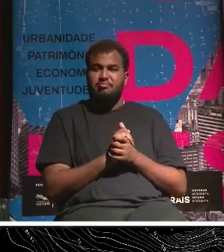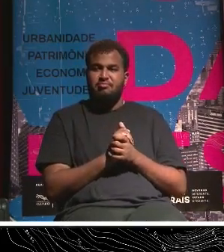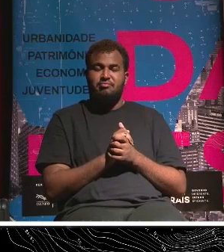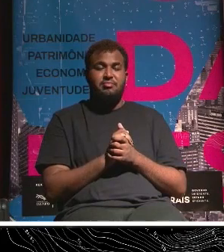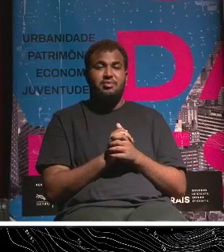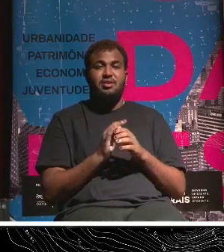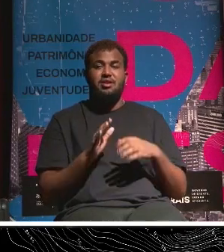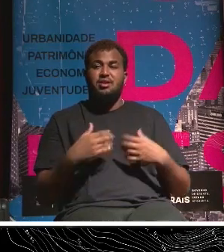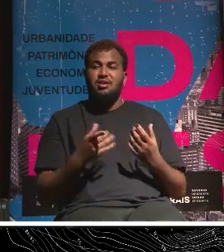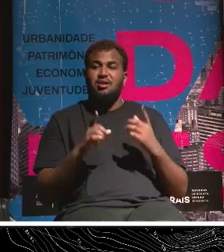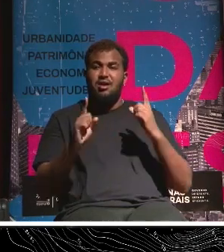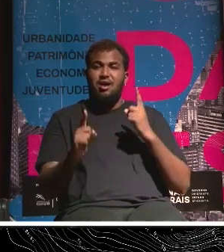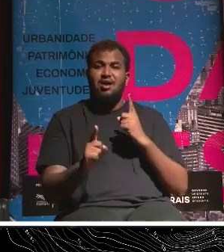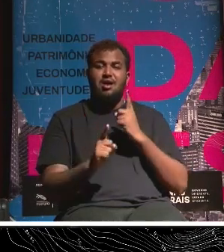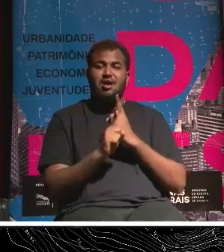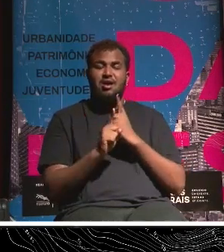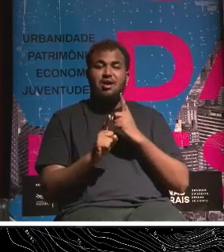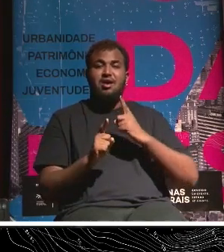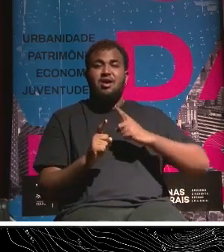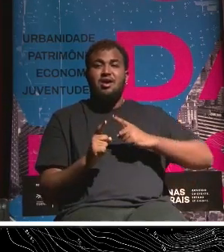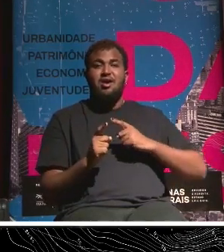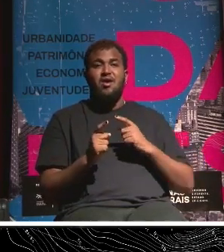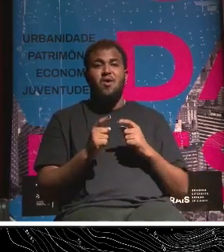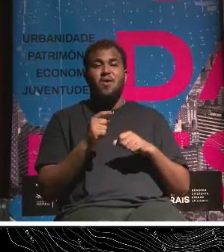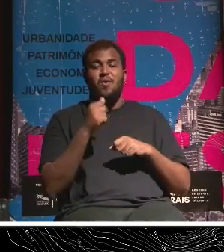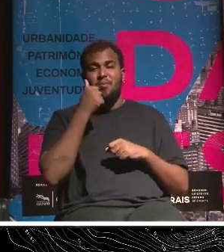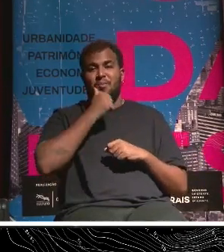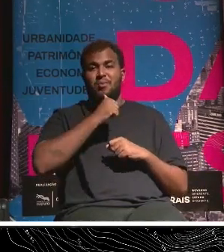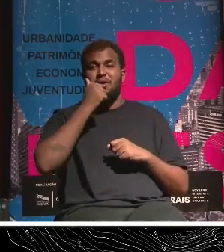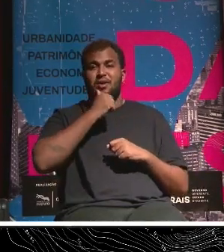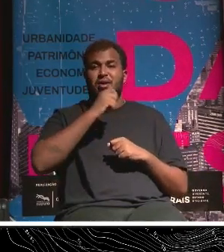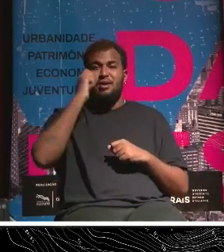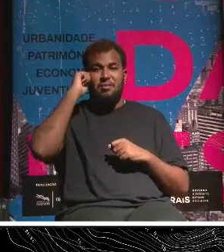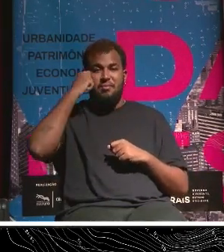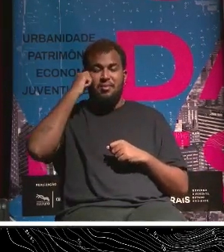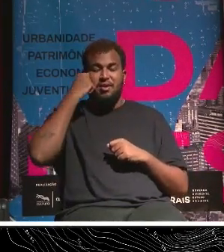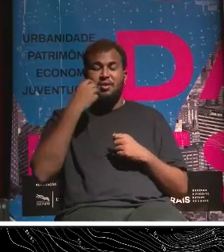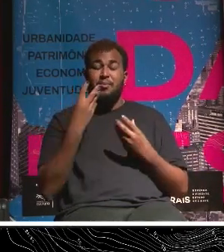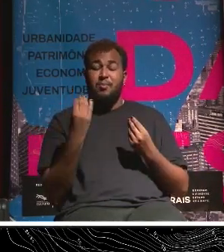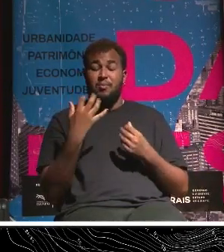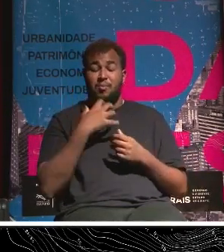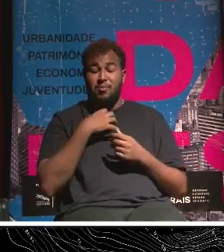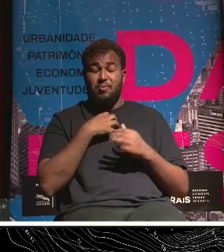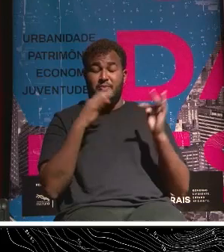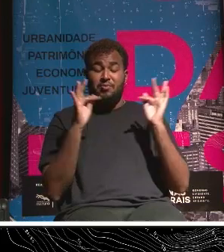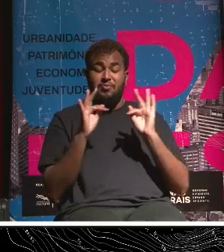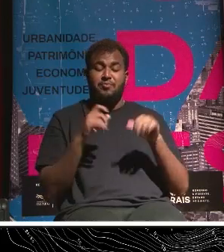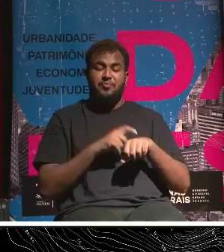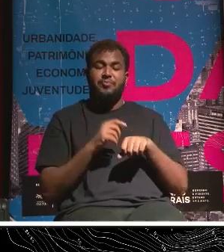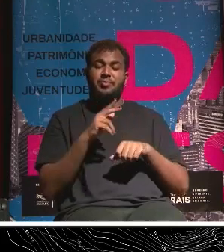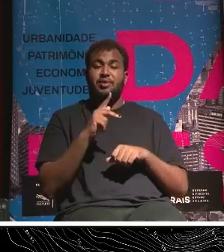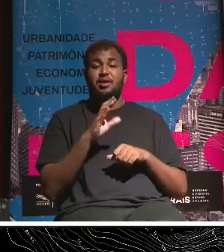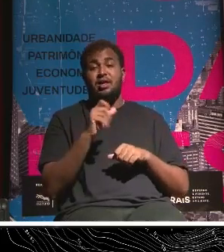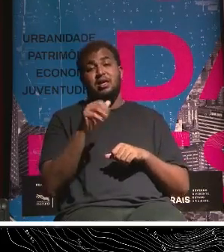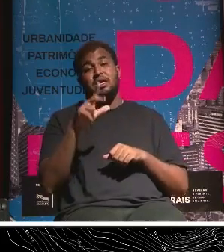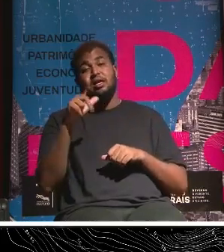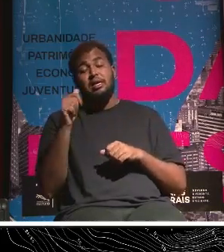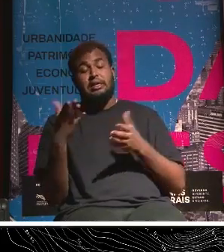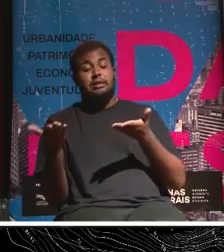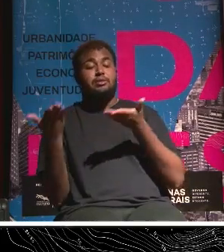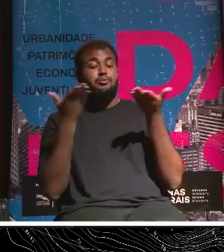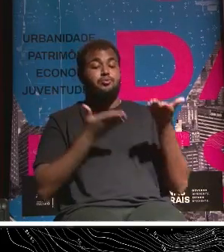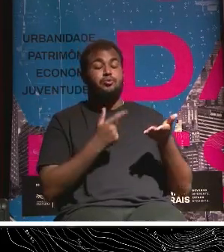aqui enquanto uma mulher preta que ficou muito feliz quando a Carla trouxe o convite